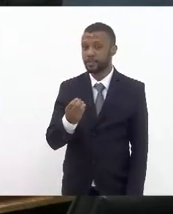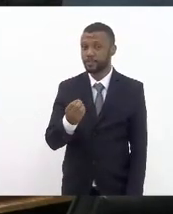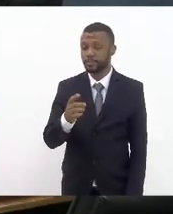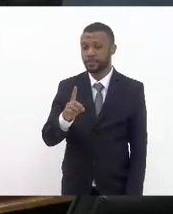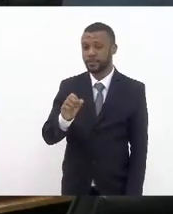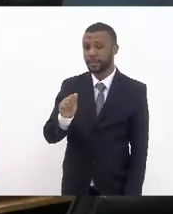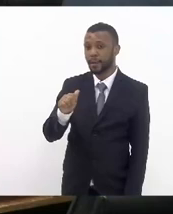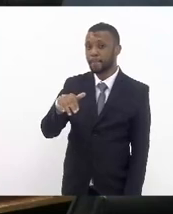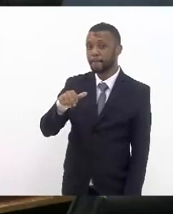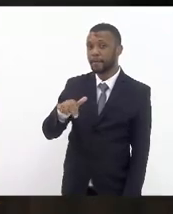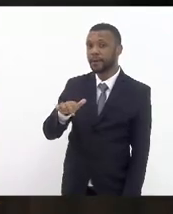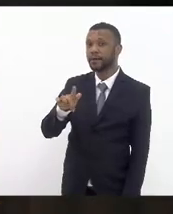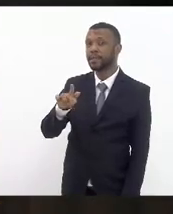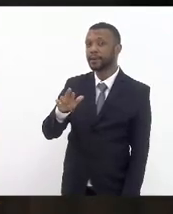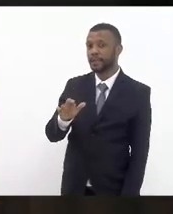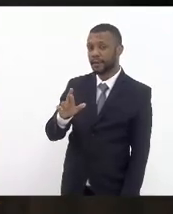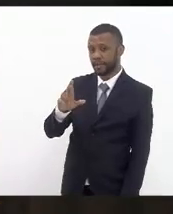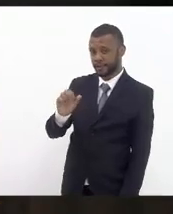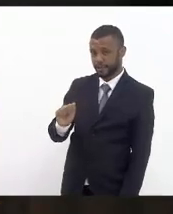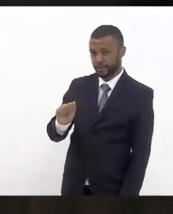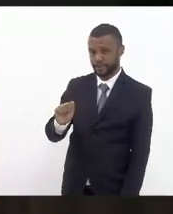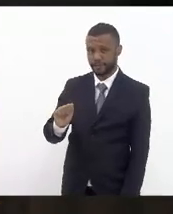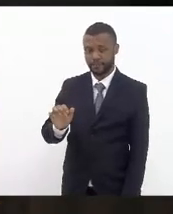Deputado Chiquinho da Mangueira.